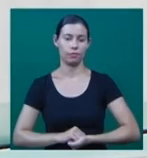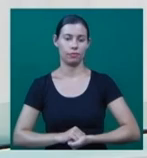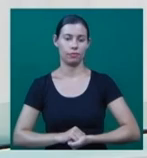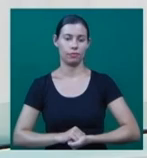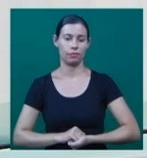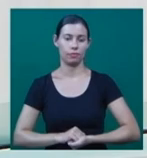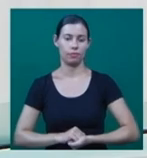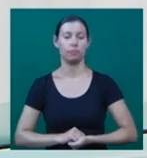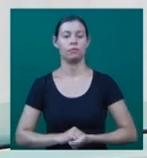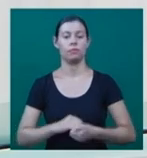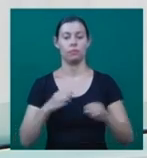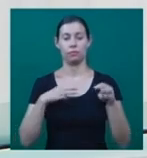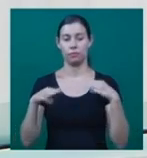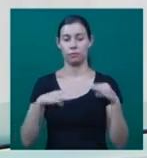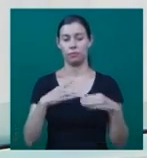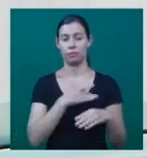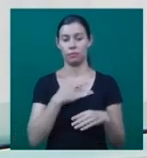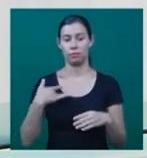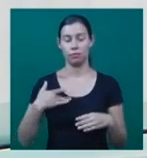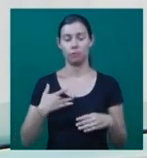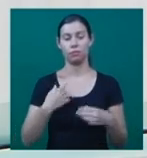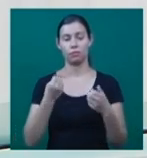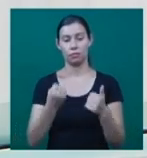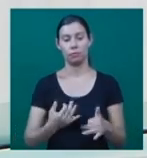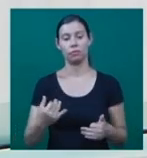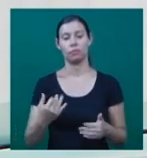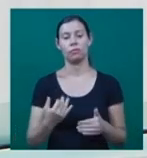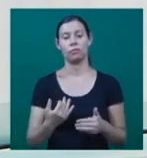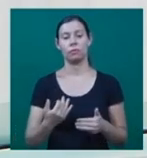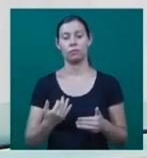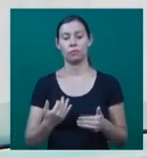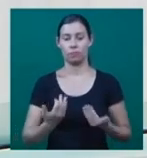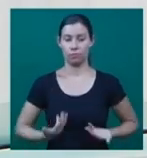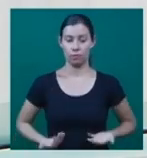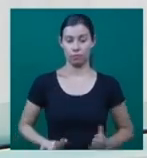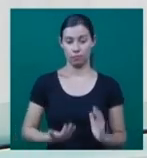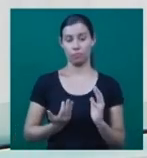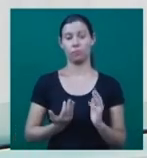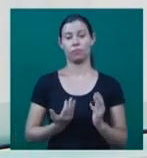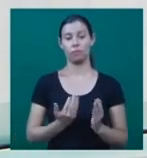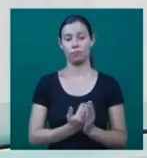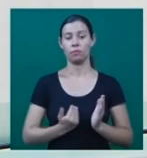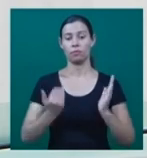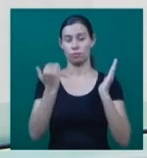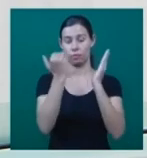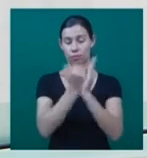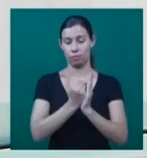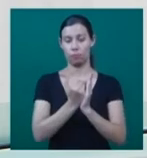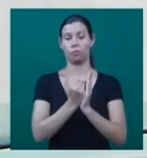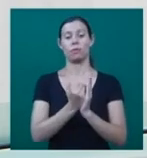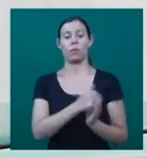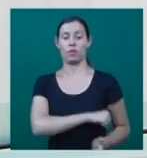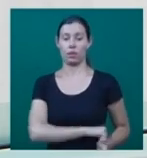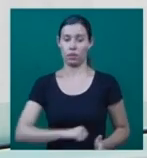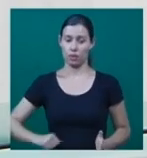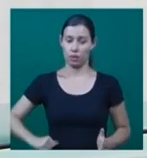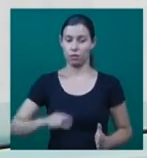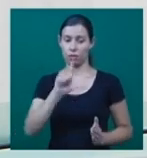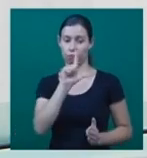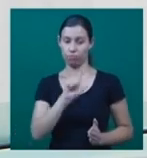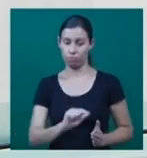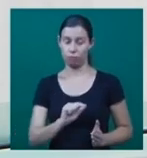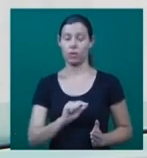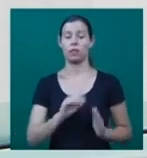Dados do Ministério da Saúde mostram que o número de partos normais aumentou na rede pública e com redução no número de cesáreas. Já